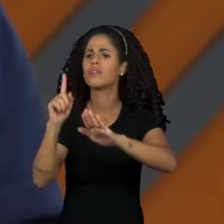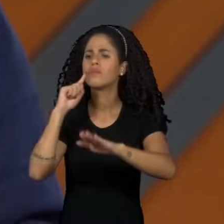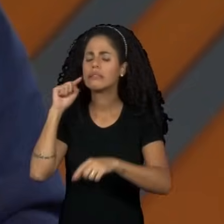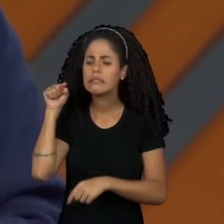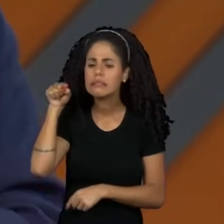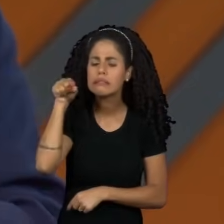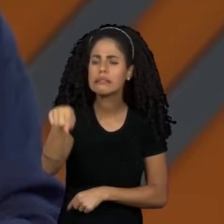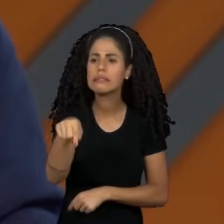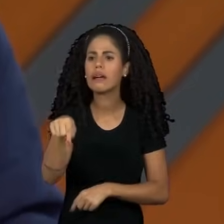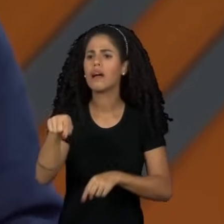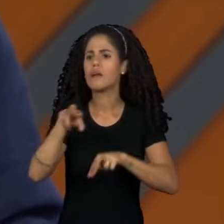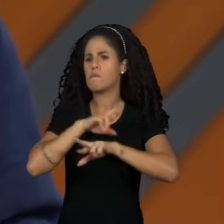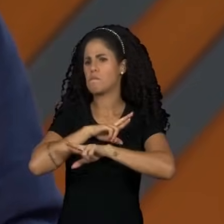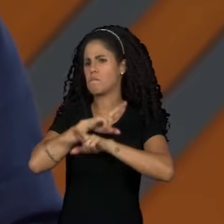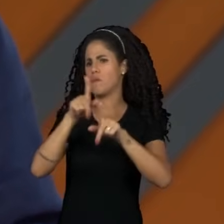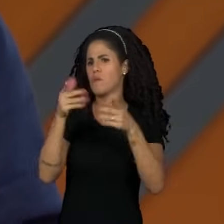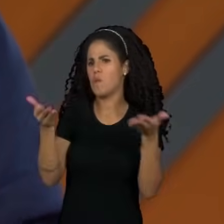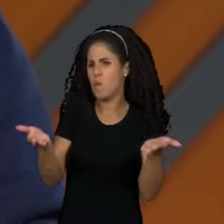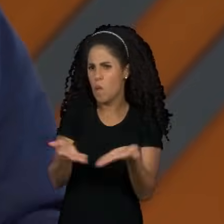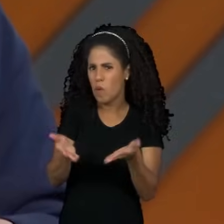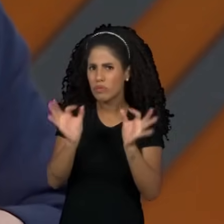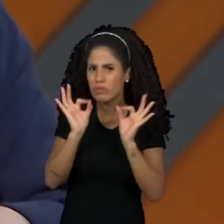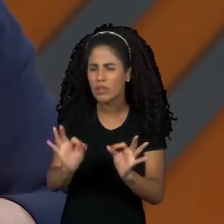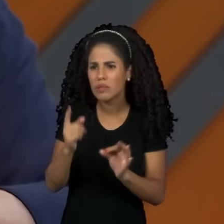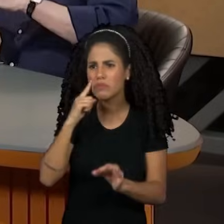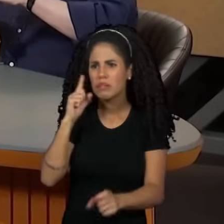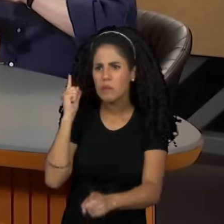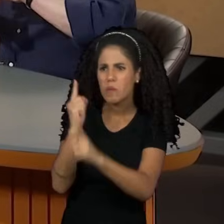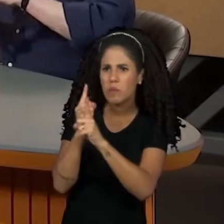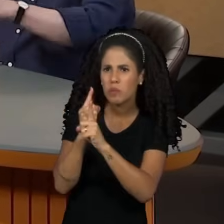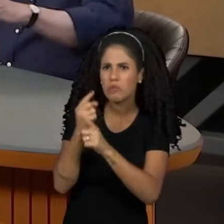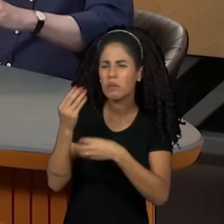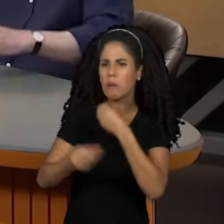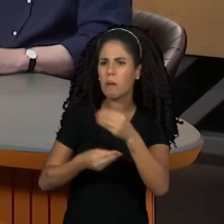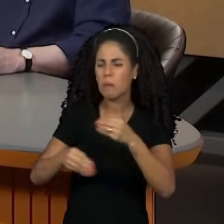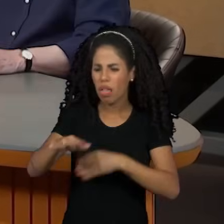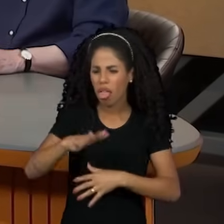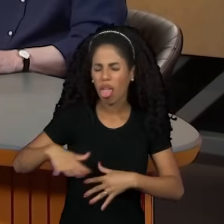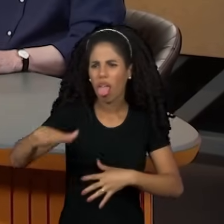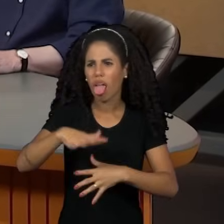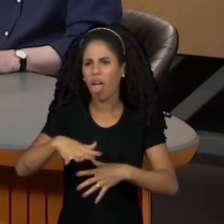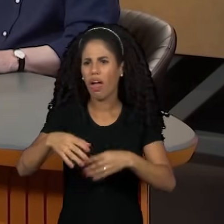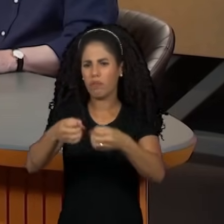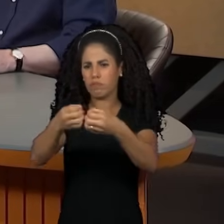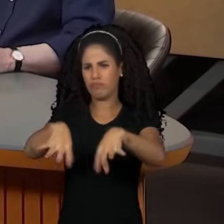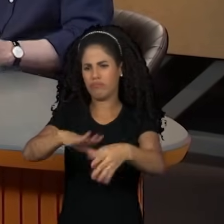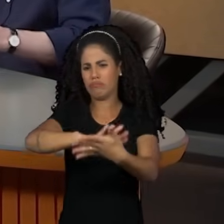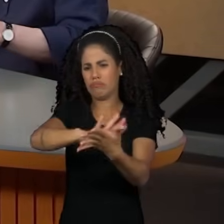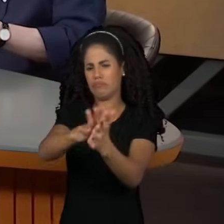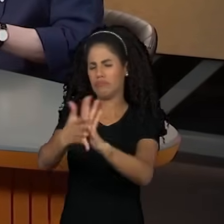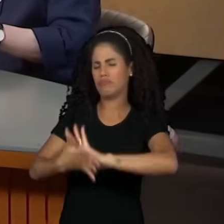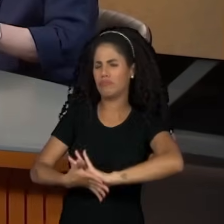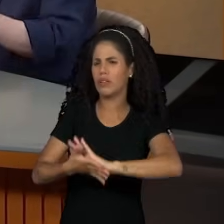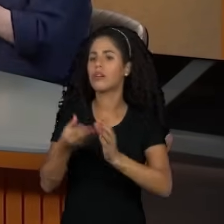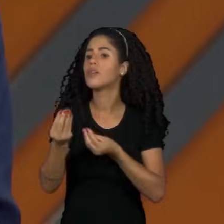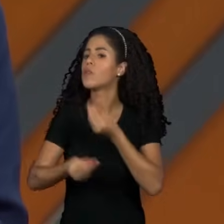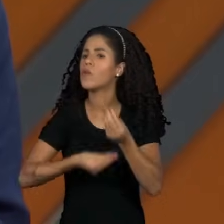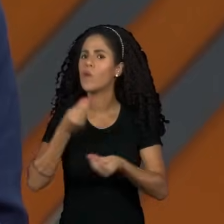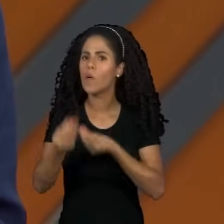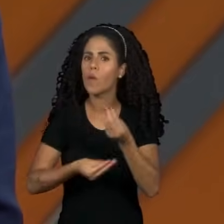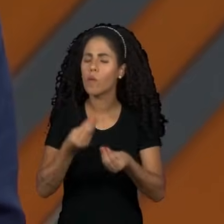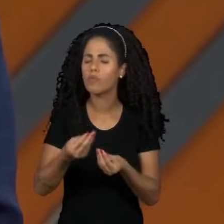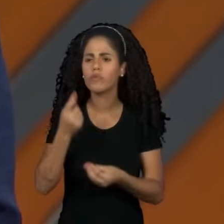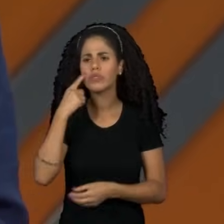lá, a situação era bem diferente de hoje. Você encontrou terra devastada. E